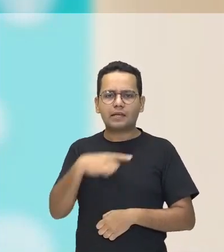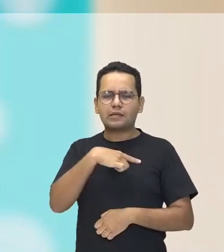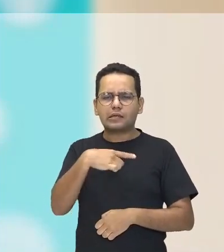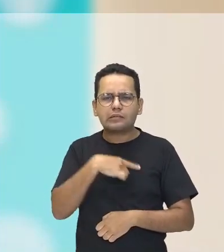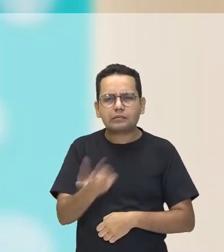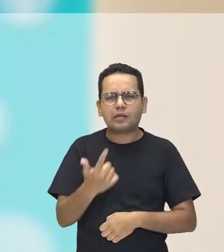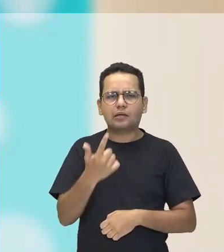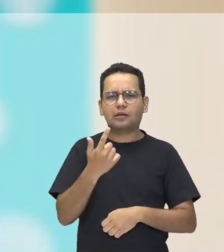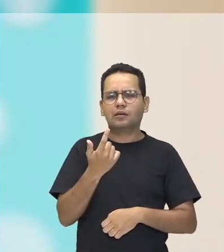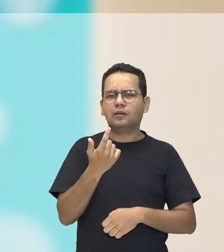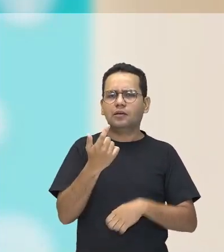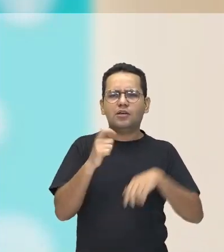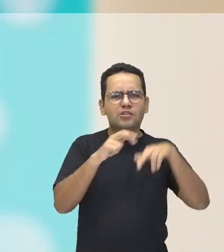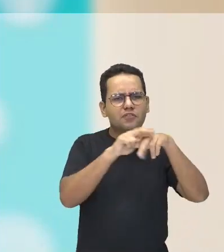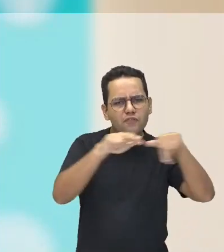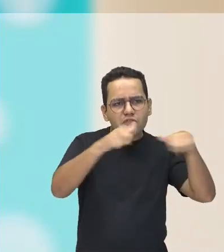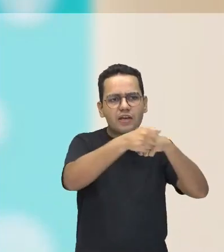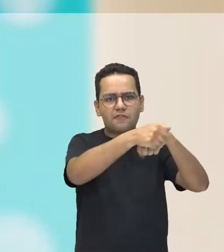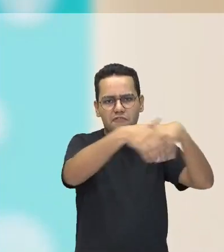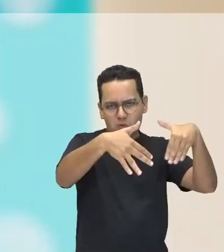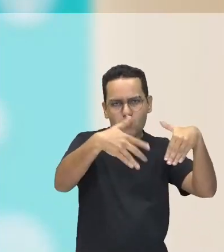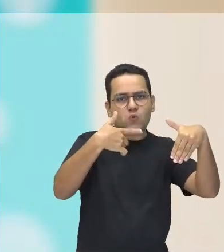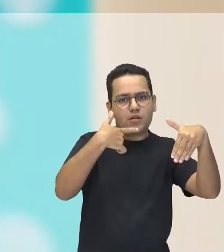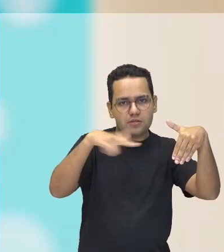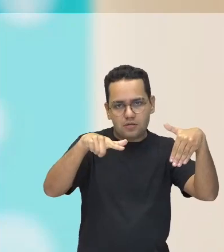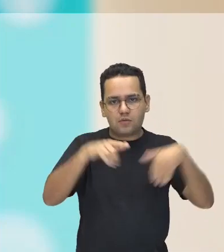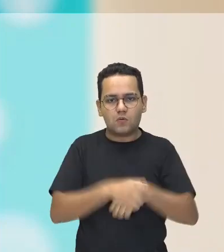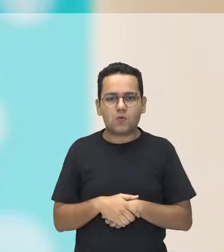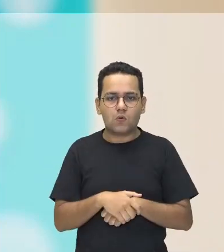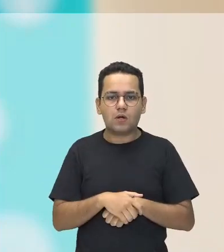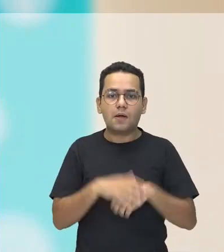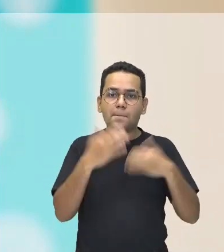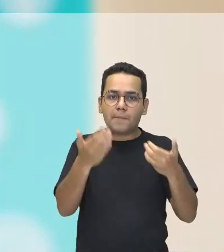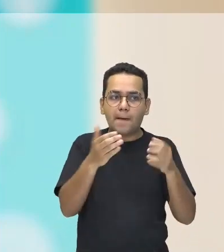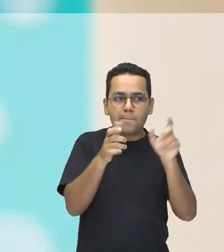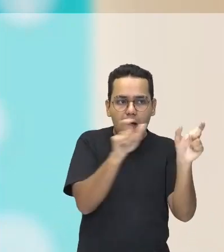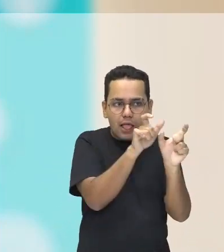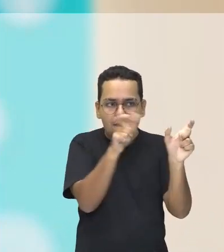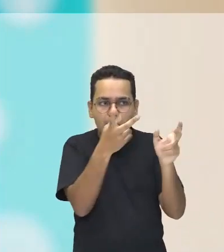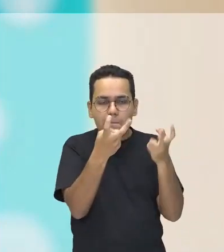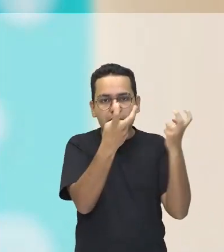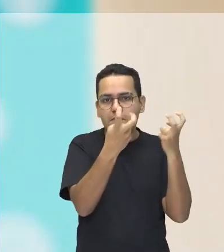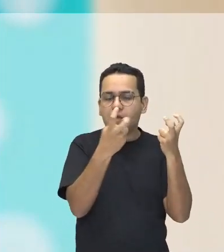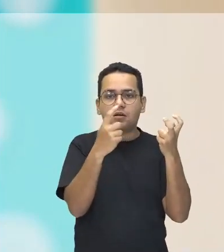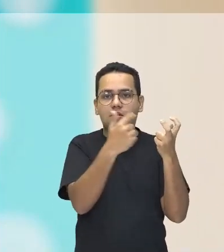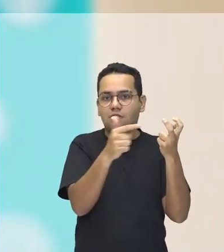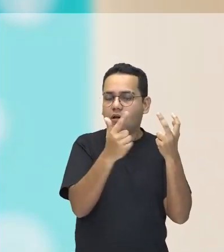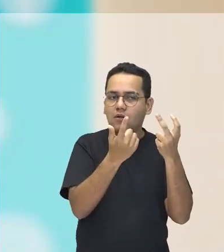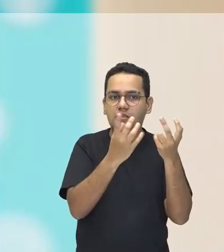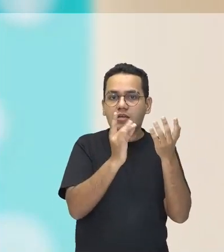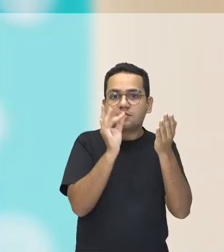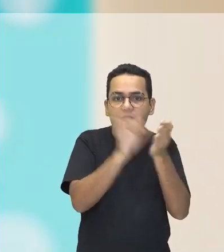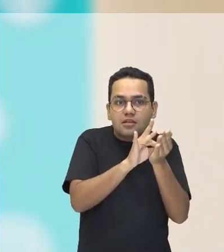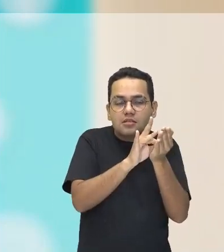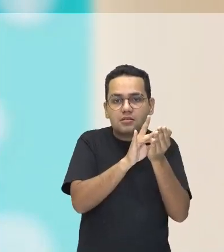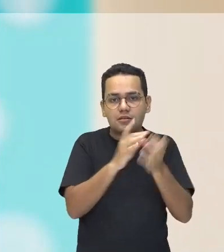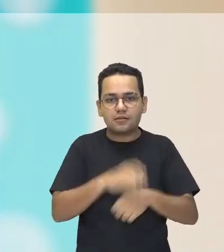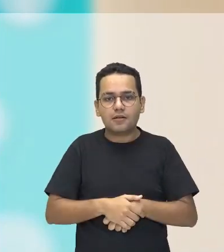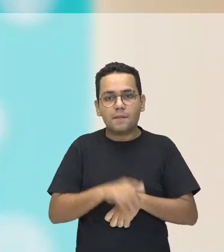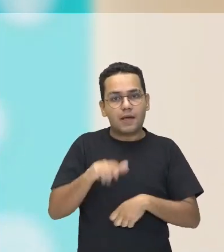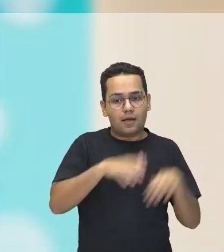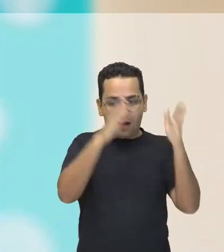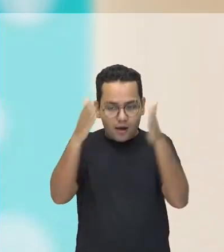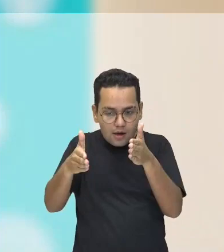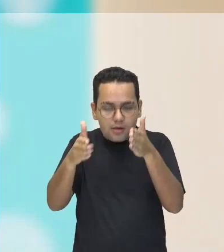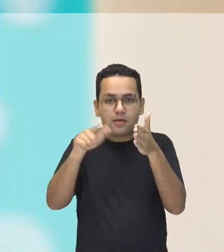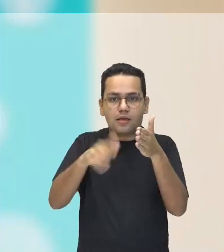linguagem. Vocês viram palavras que não estão no sentido real, ok? Diferentemente do segundo texto, que é um